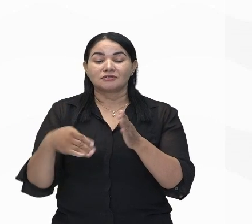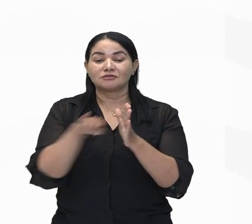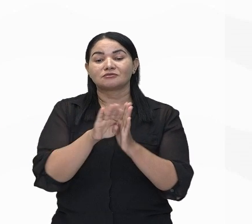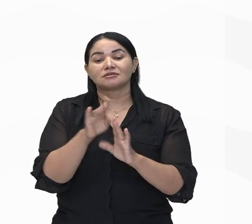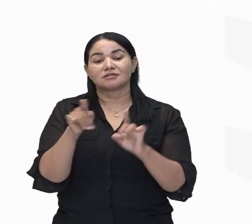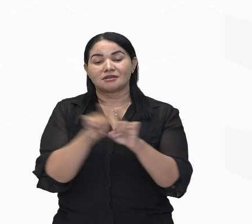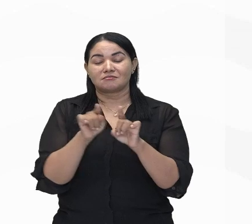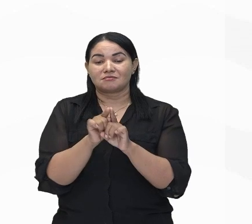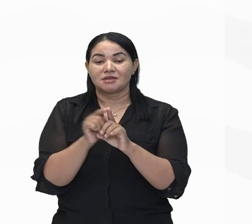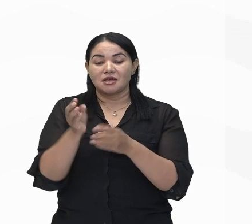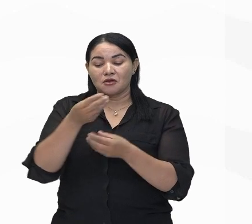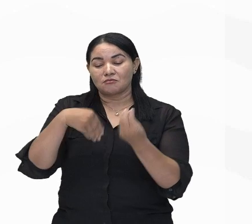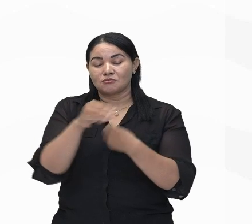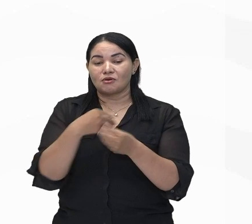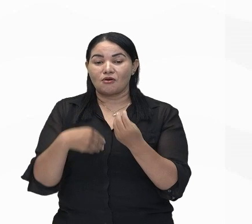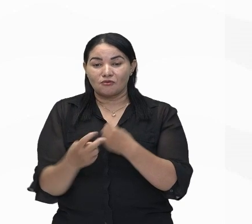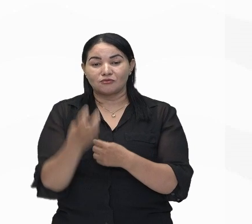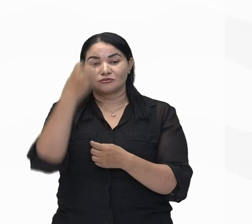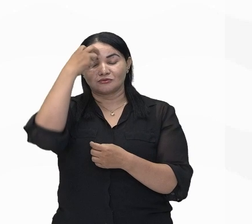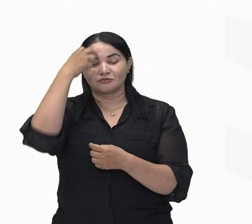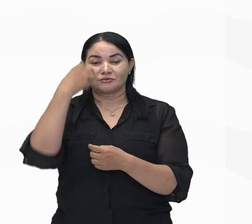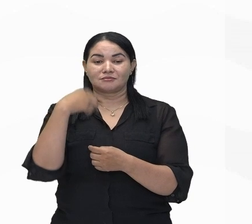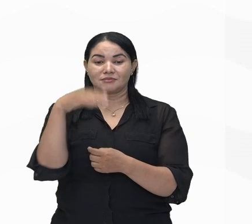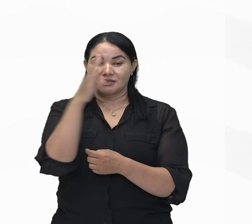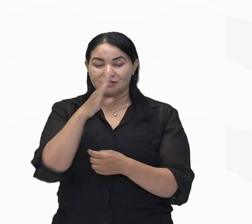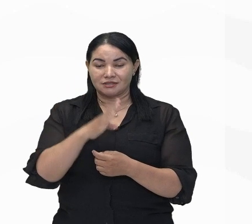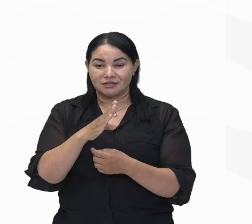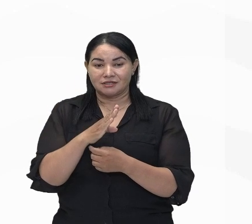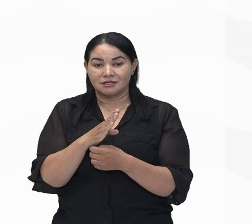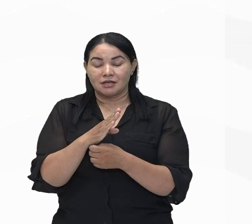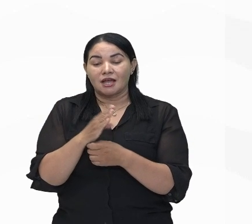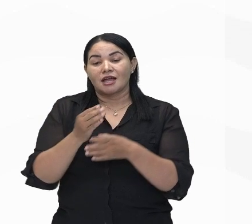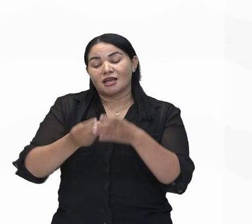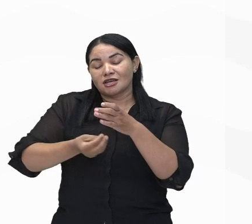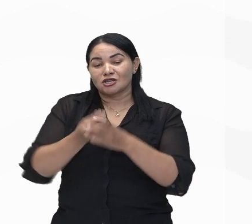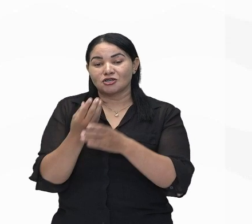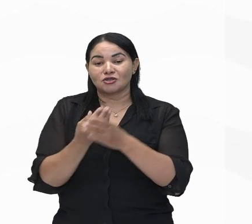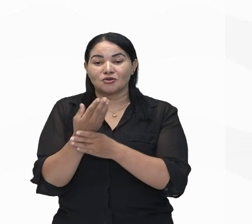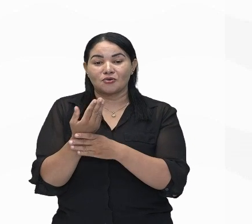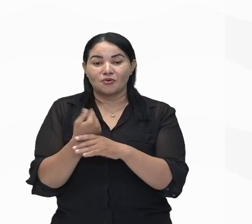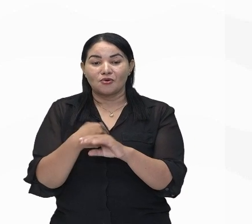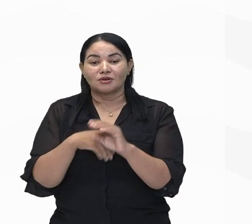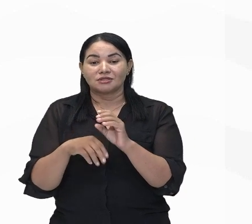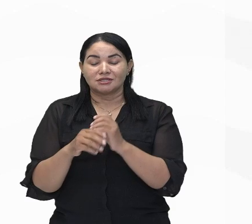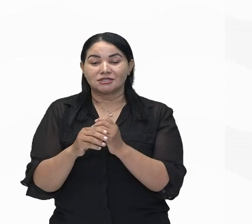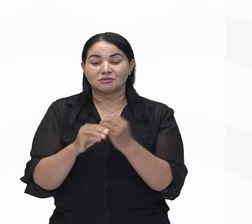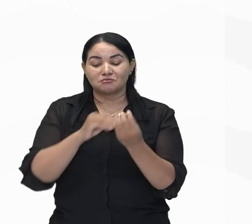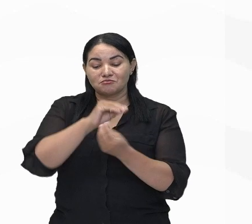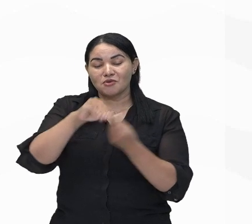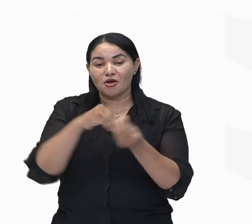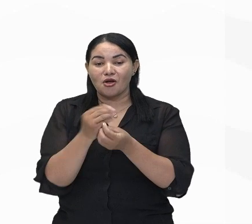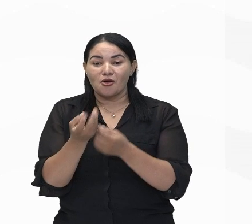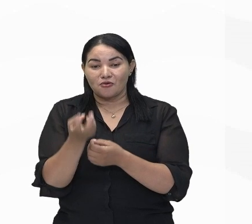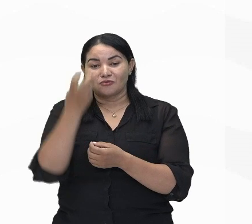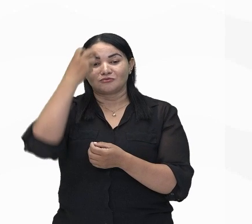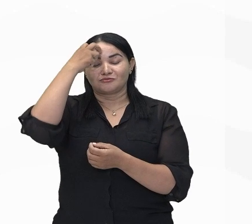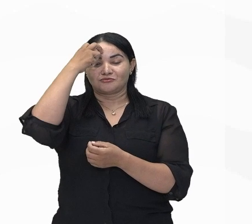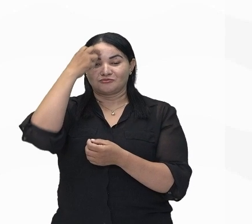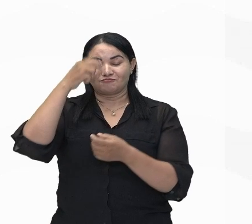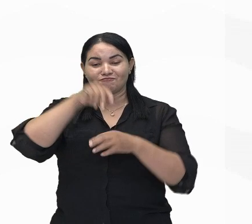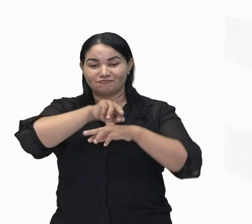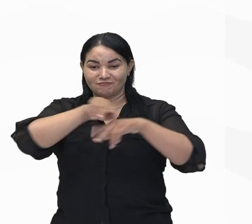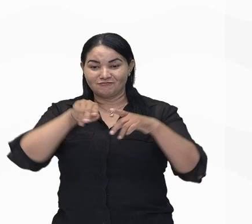cultural brasileira, oriunda também, né, desse encontro de culturas, né? Então, que